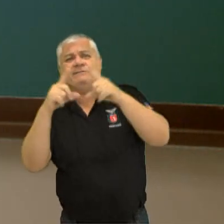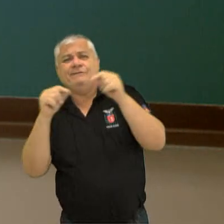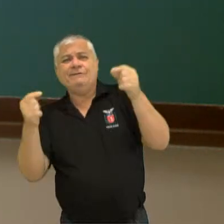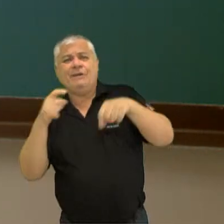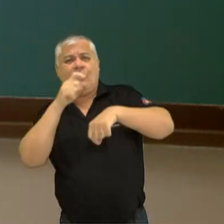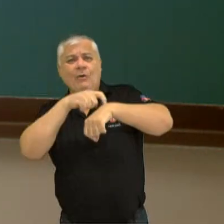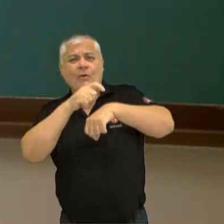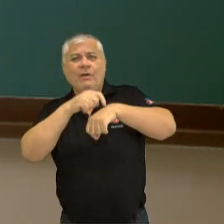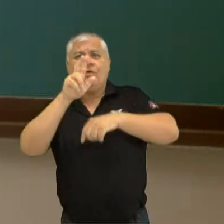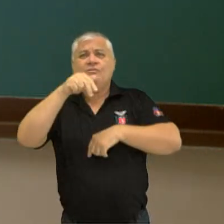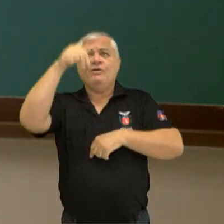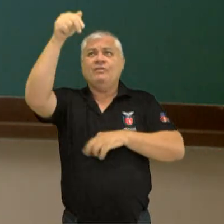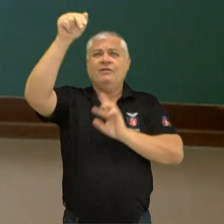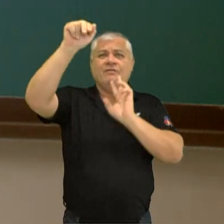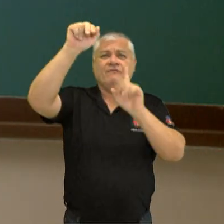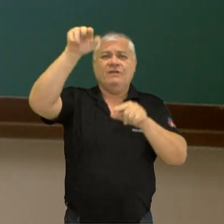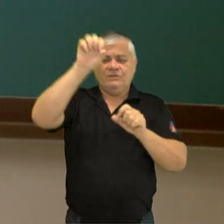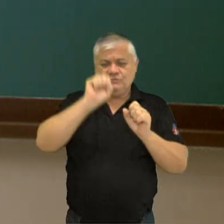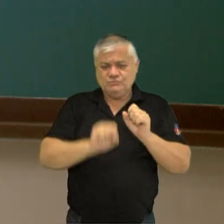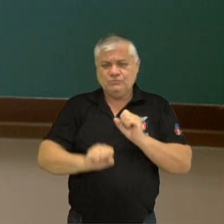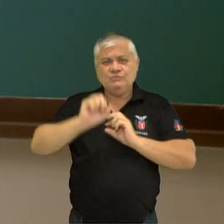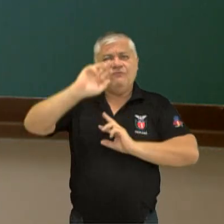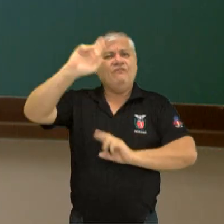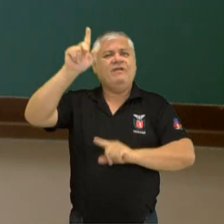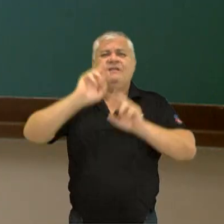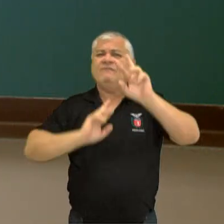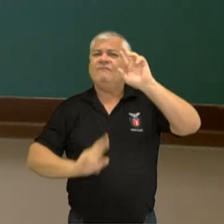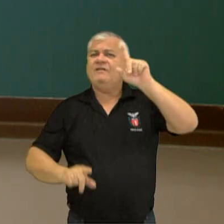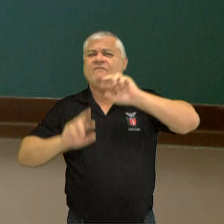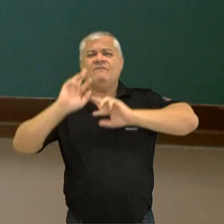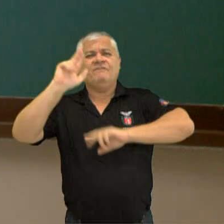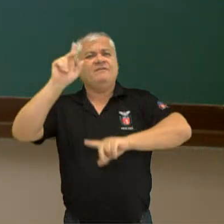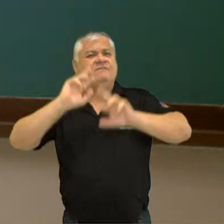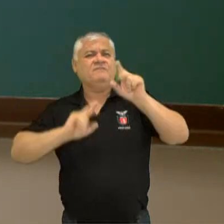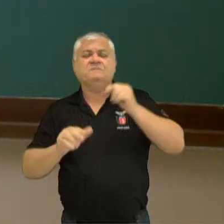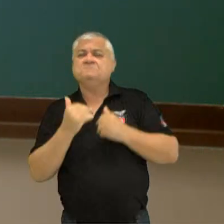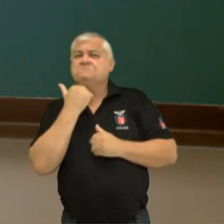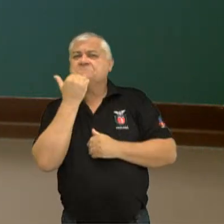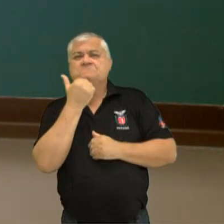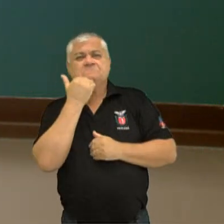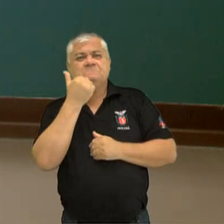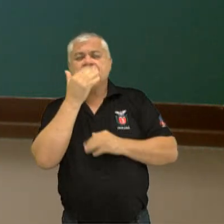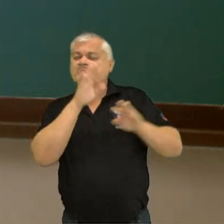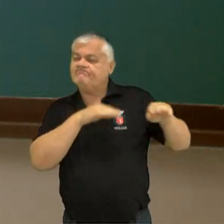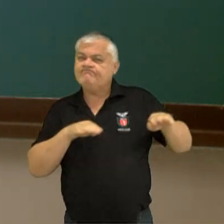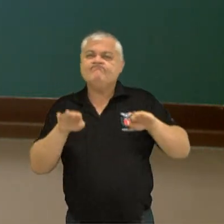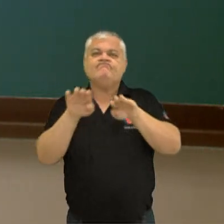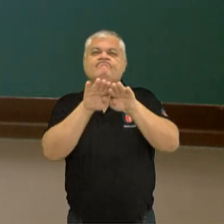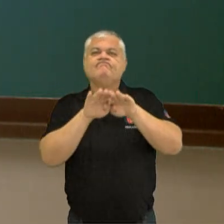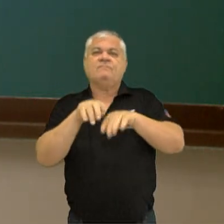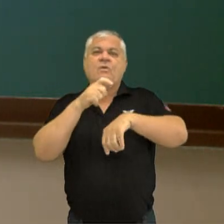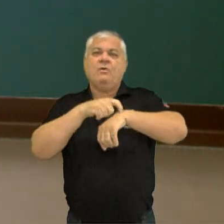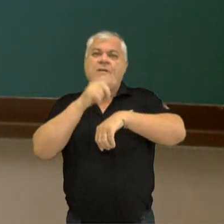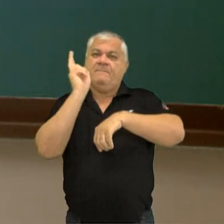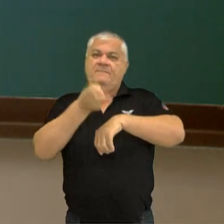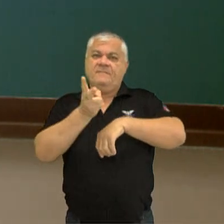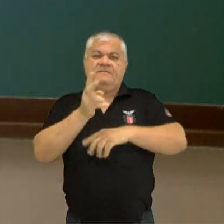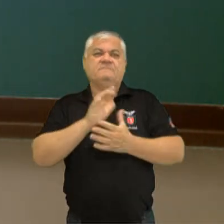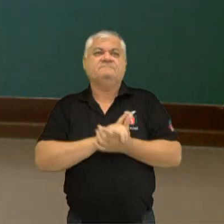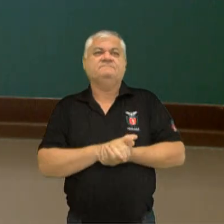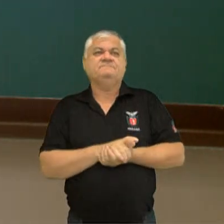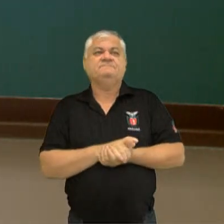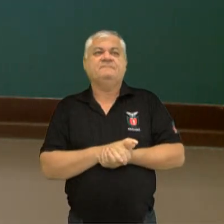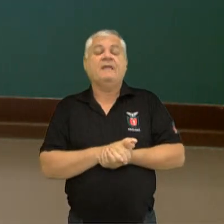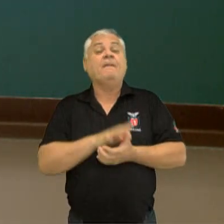horário do Nordeste era diferente do horário do Sul, então acontecia essa diferença, então o Brasil unificou o horário. Mas essa